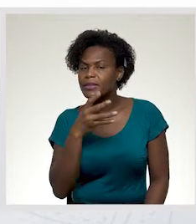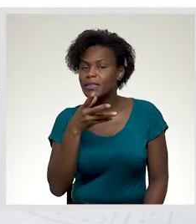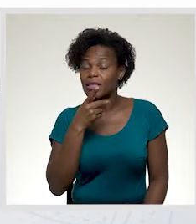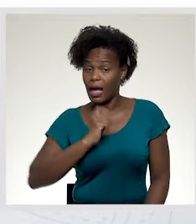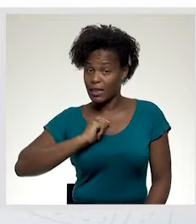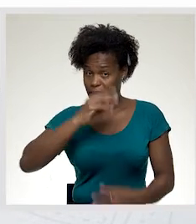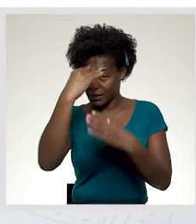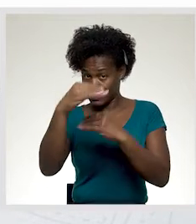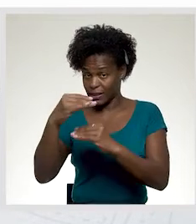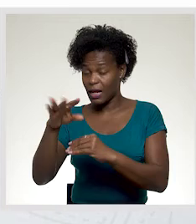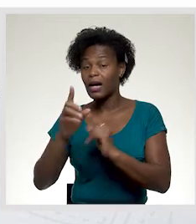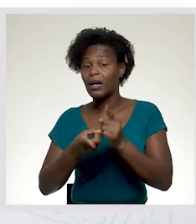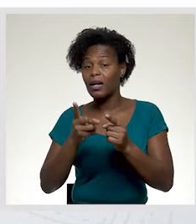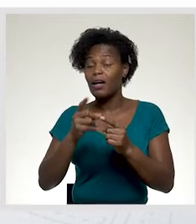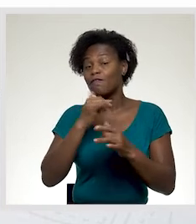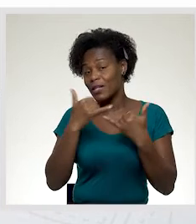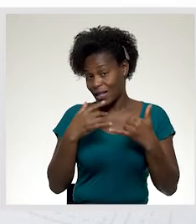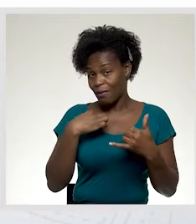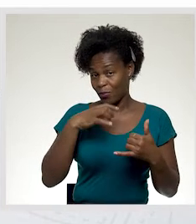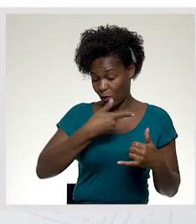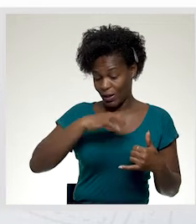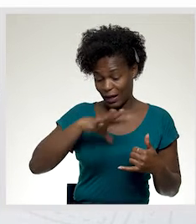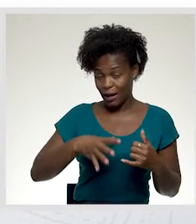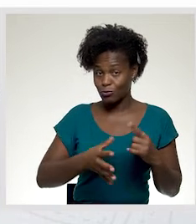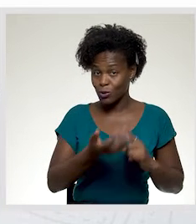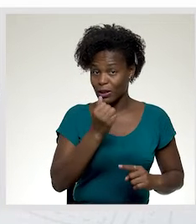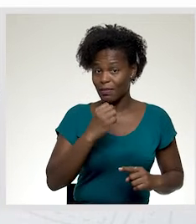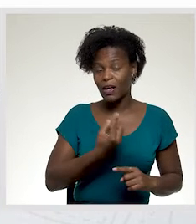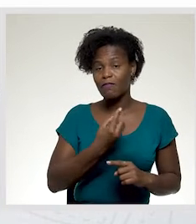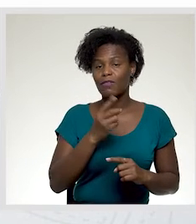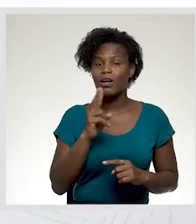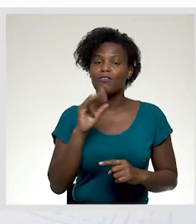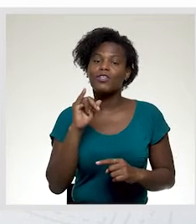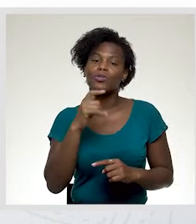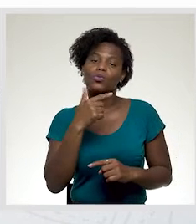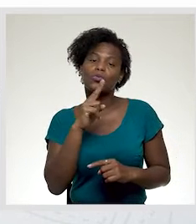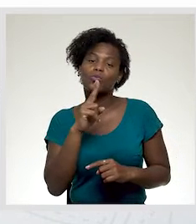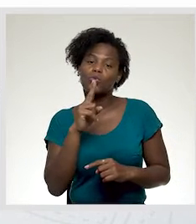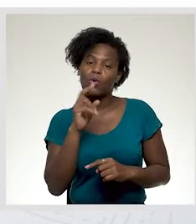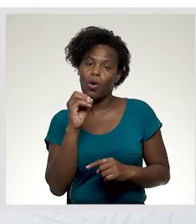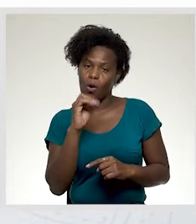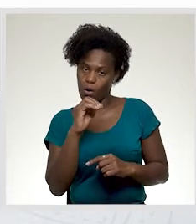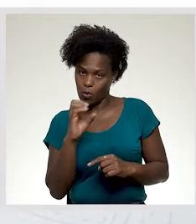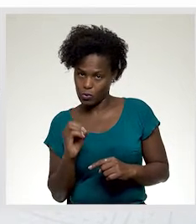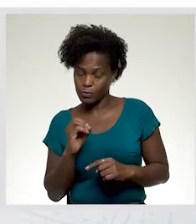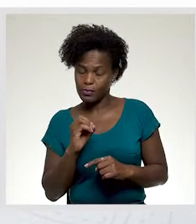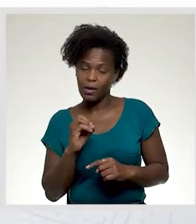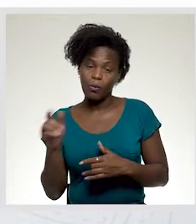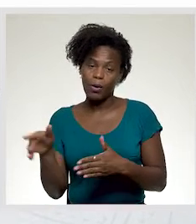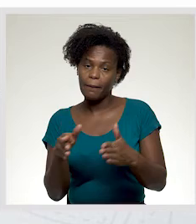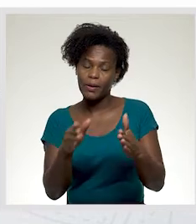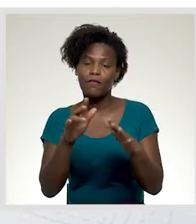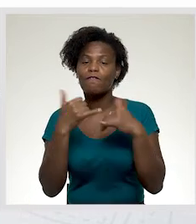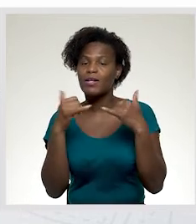que, se quisermos atingir a felicidade, devemos ser virtuosos. Portanto, a virtude é o caminho para